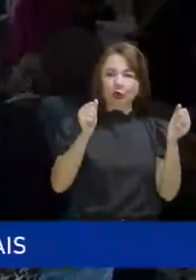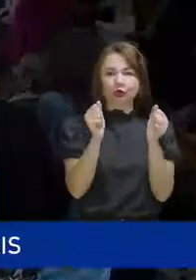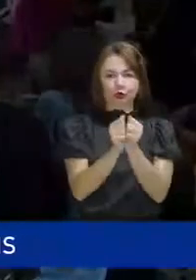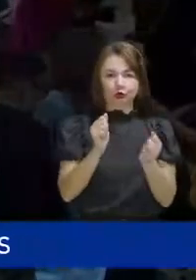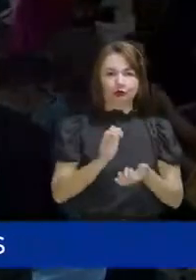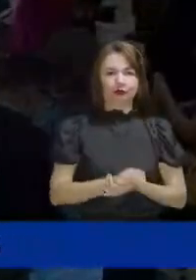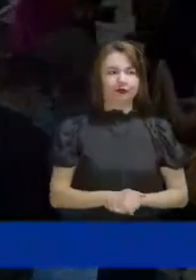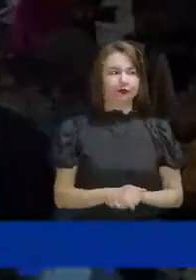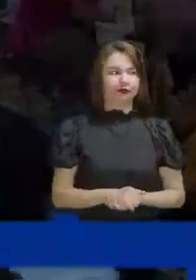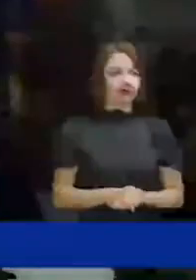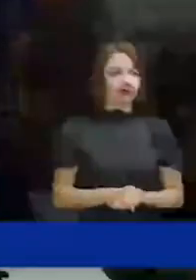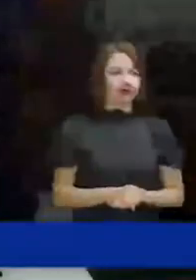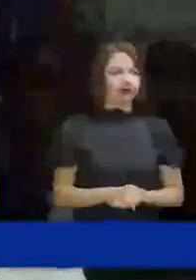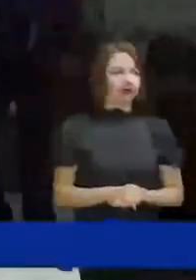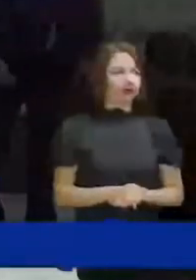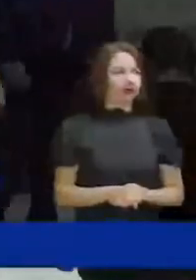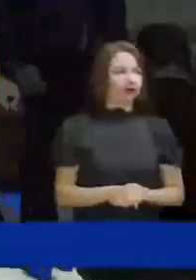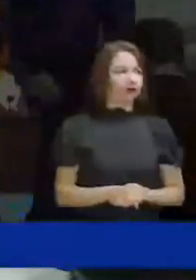reunidos.